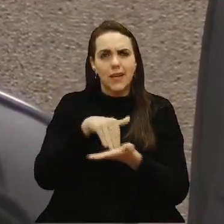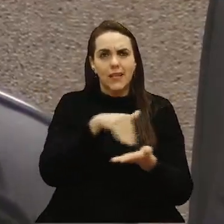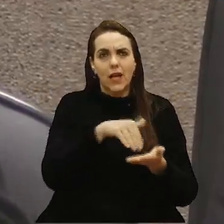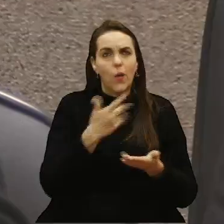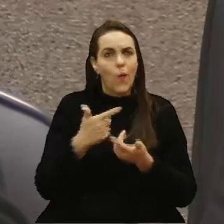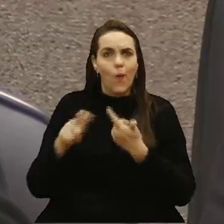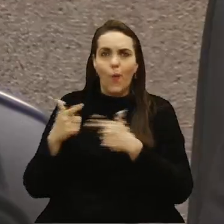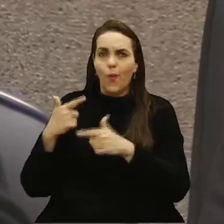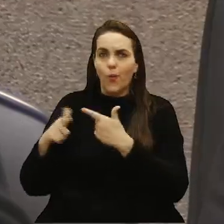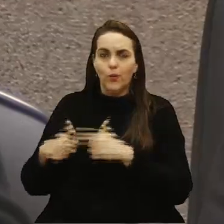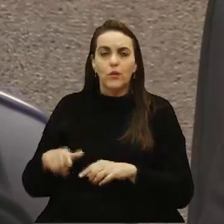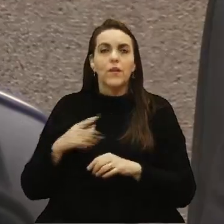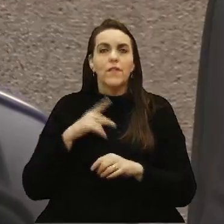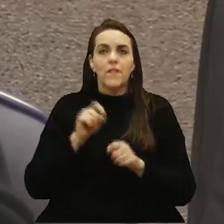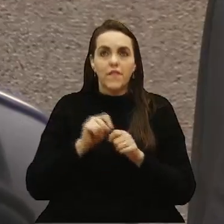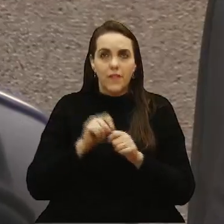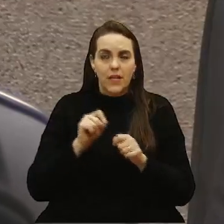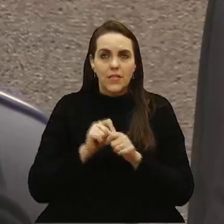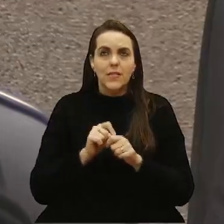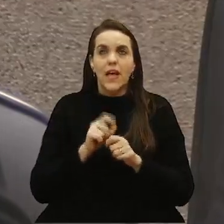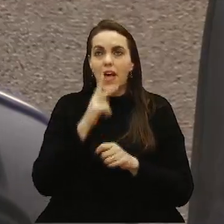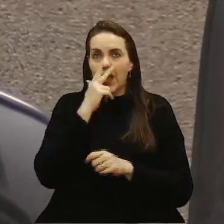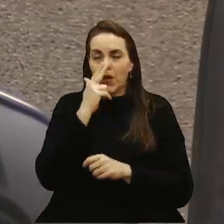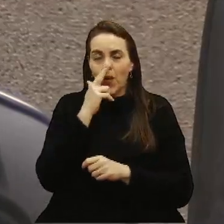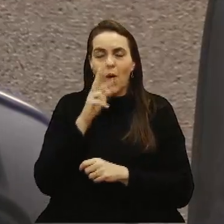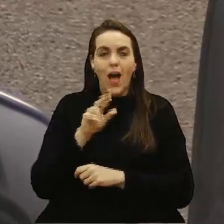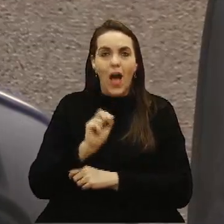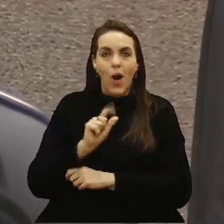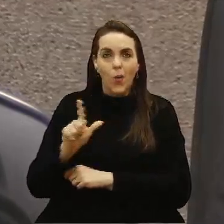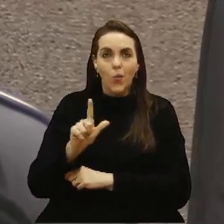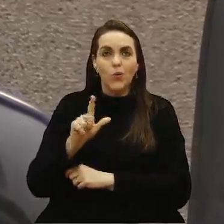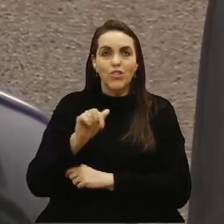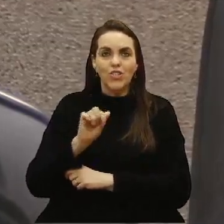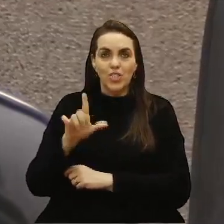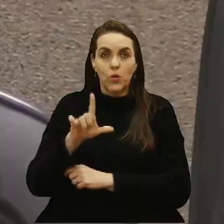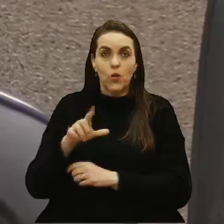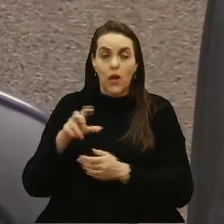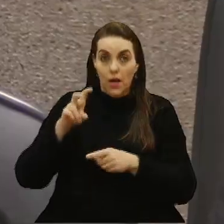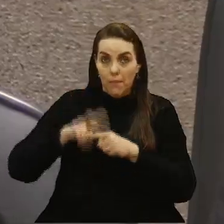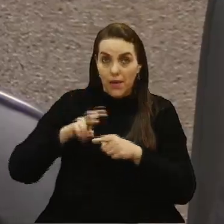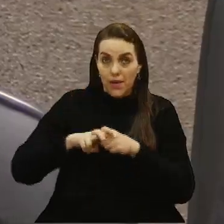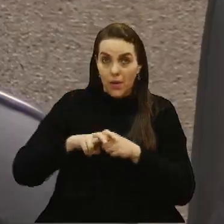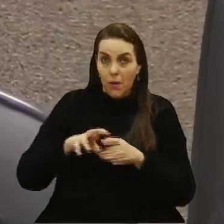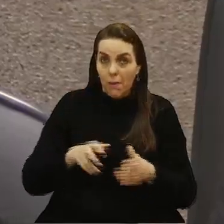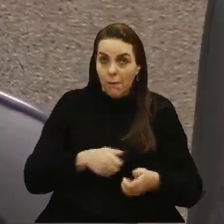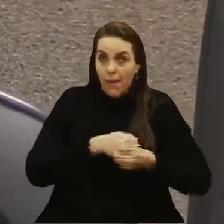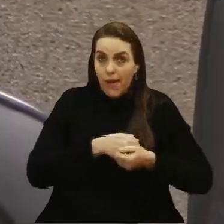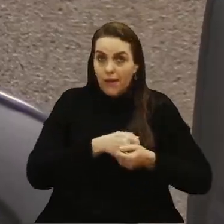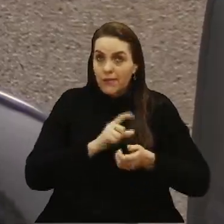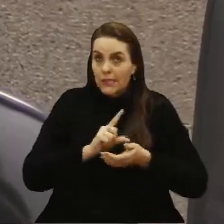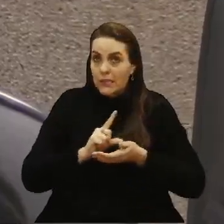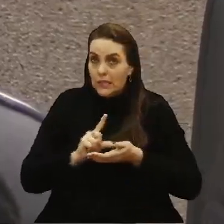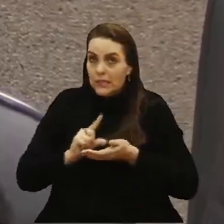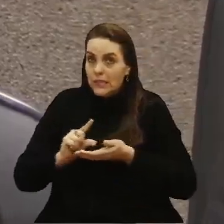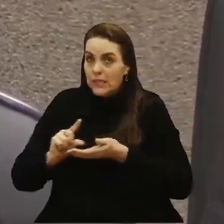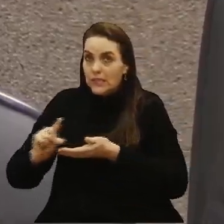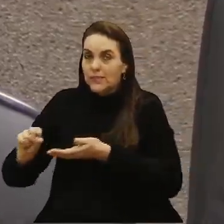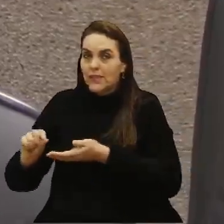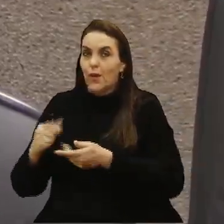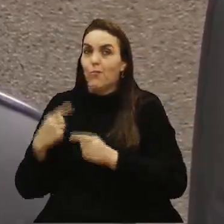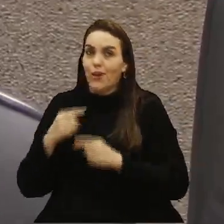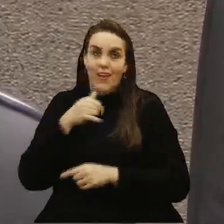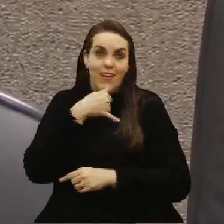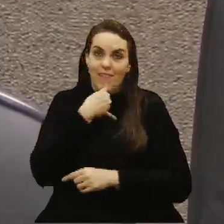também aquela situação do Raul Gil também, pegue o seu banquinho e saia de mansinho, né? Porque, infelizmente, eles